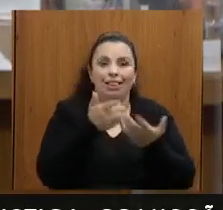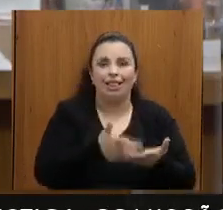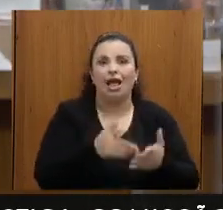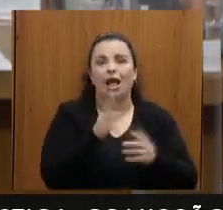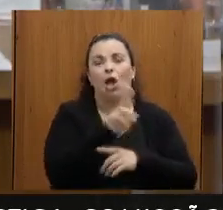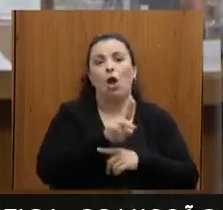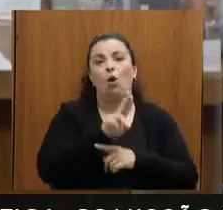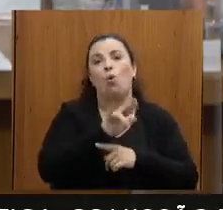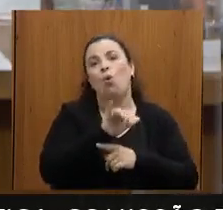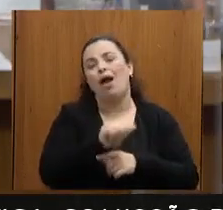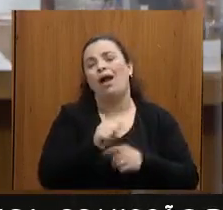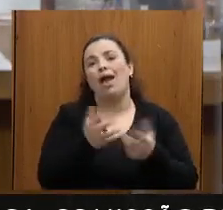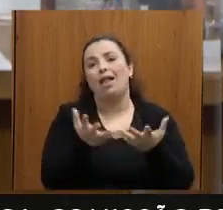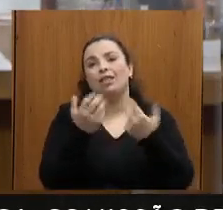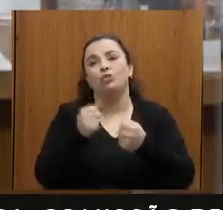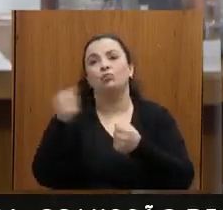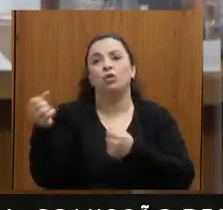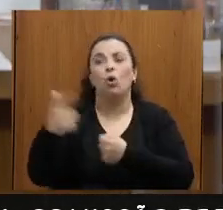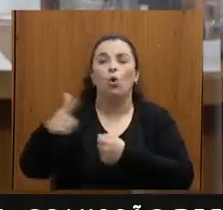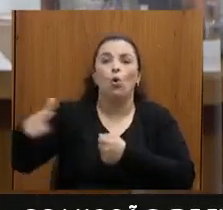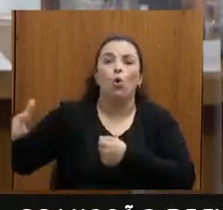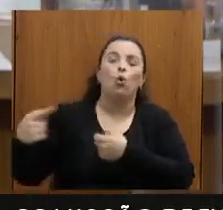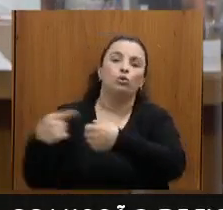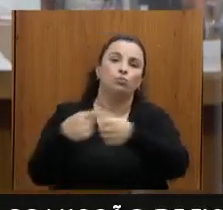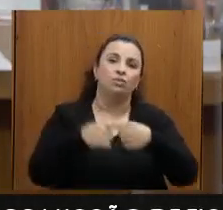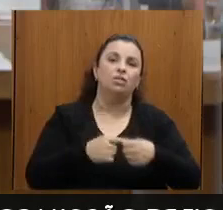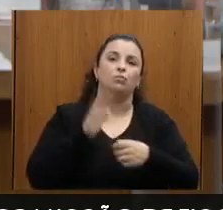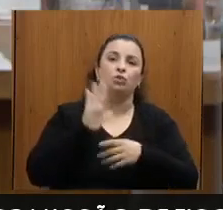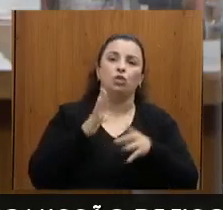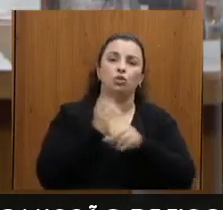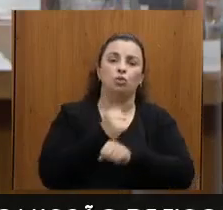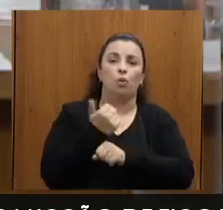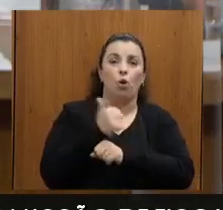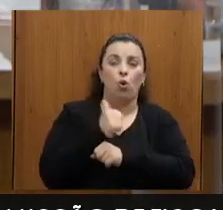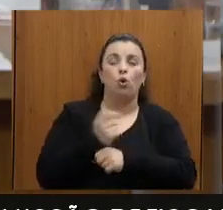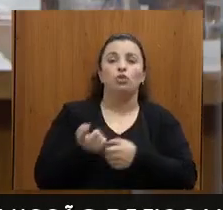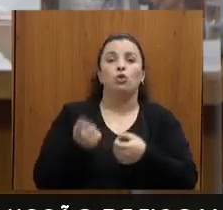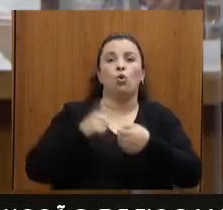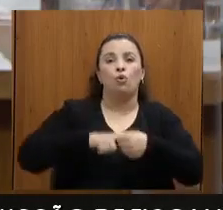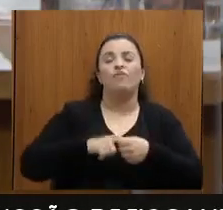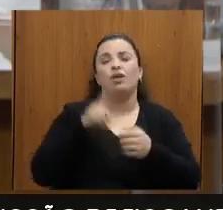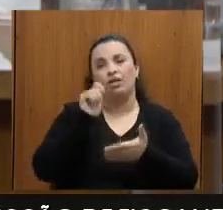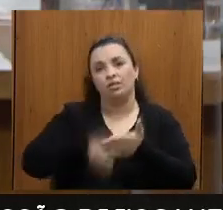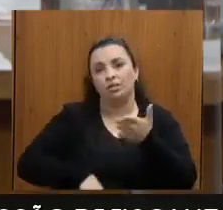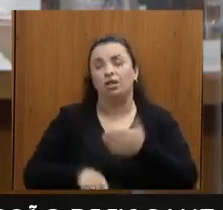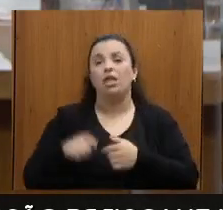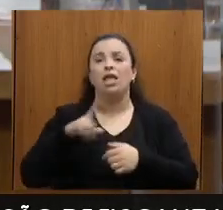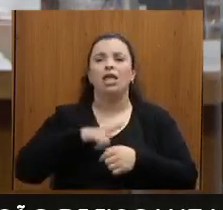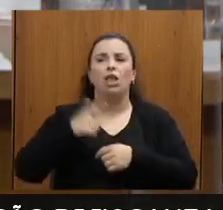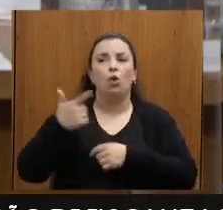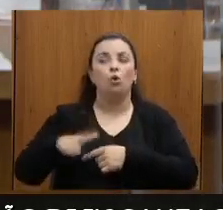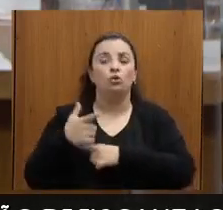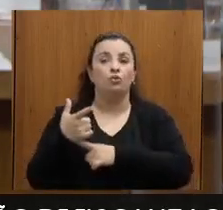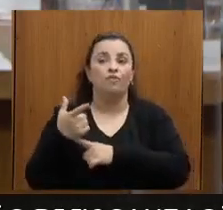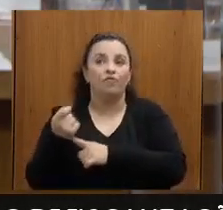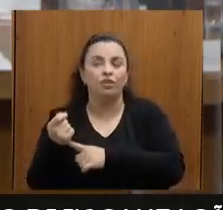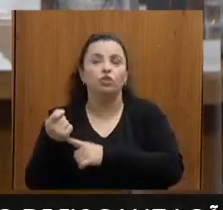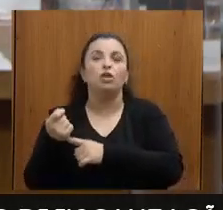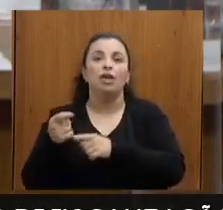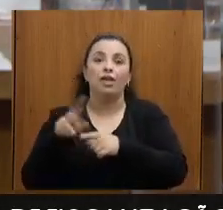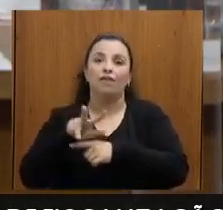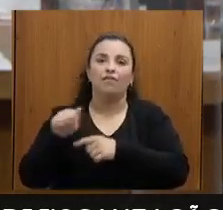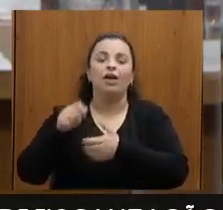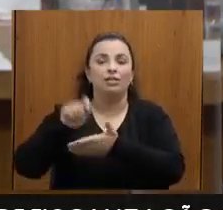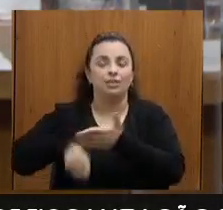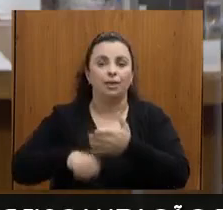temos 11 convênios assinados, outros 24 peticionamentos realizados, e só para vocês terem uma dimensão, atualmente